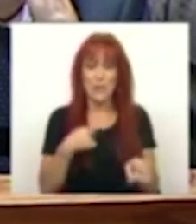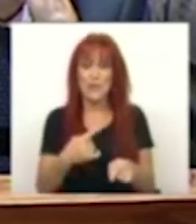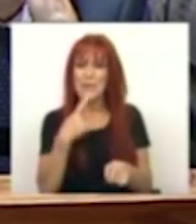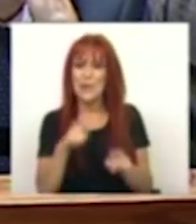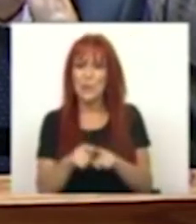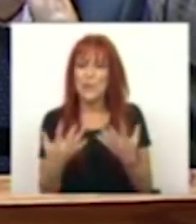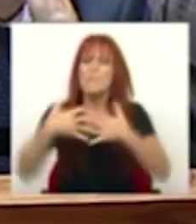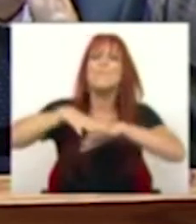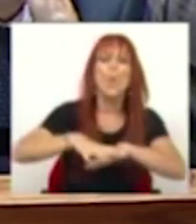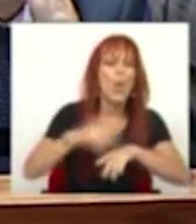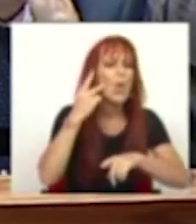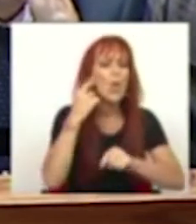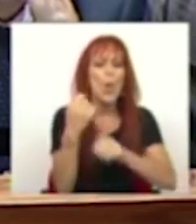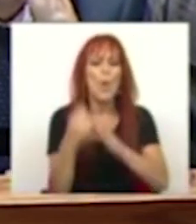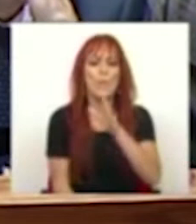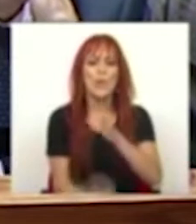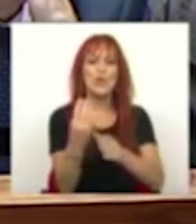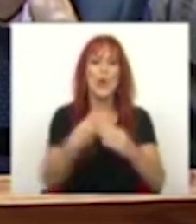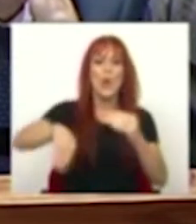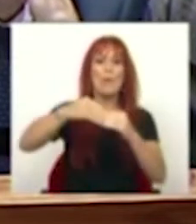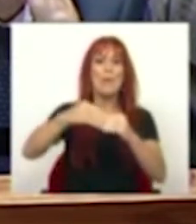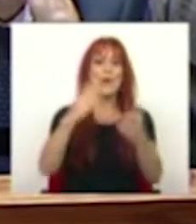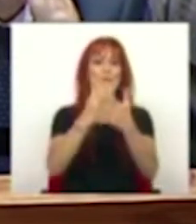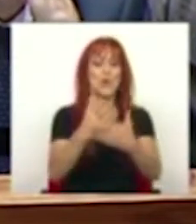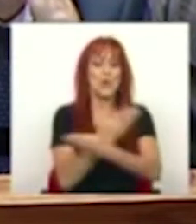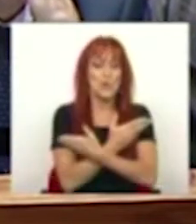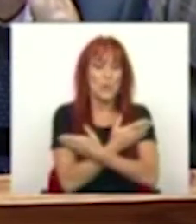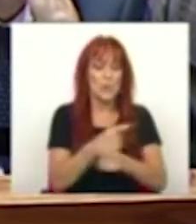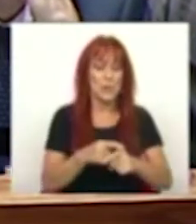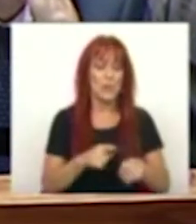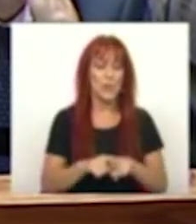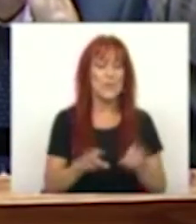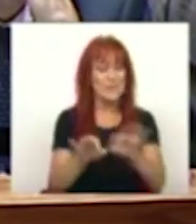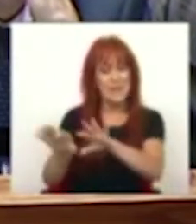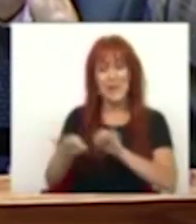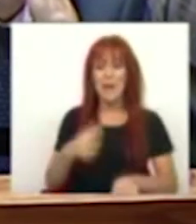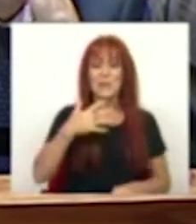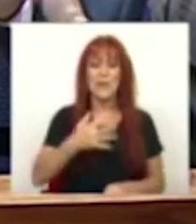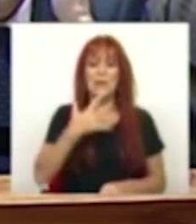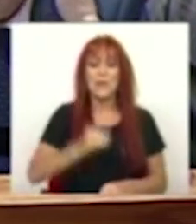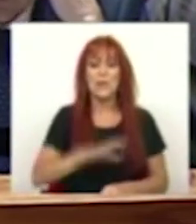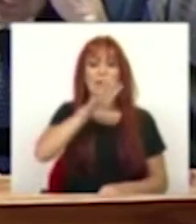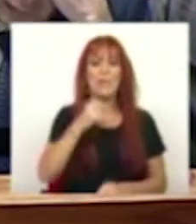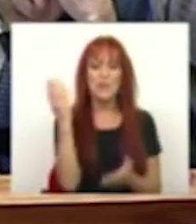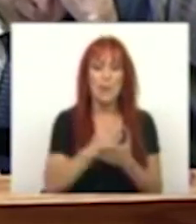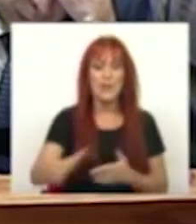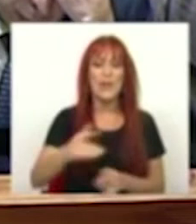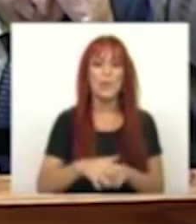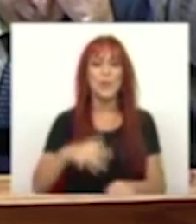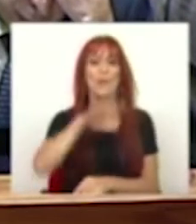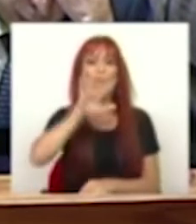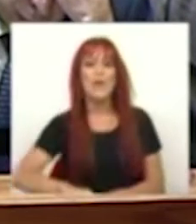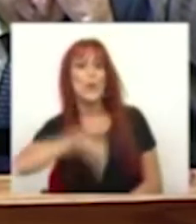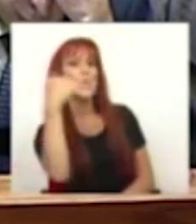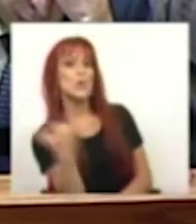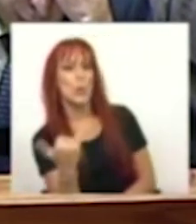forma integrada, que é a criação de um complemento de creche universal para todas as famílias a partir do segundo filho.